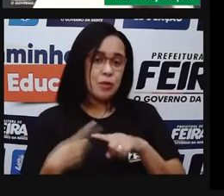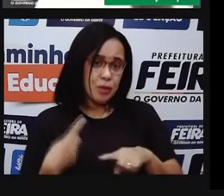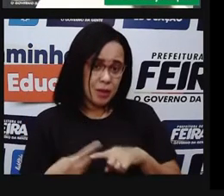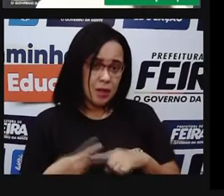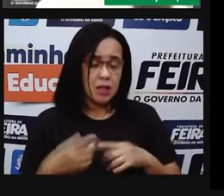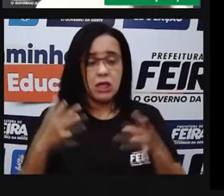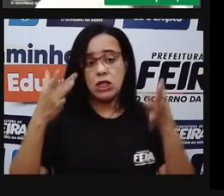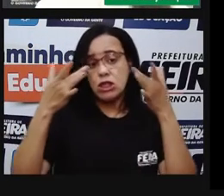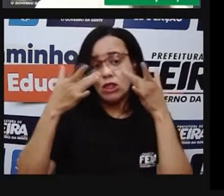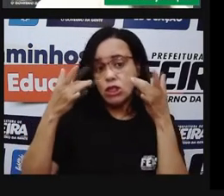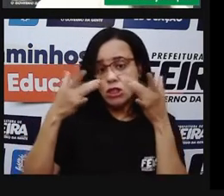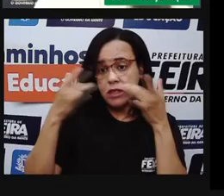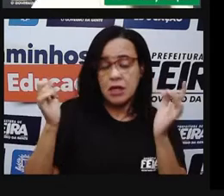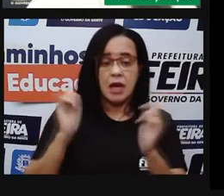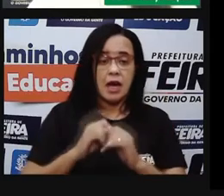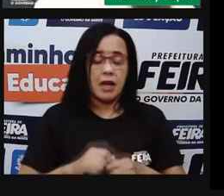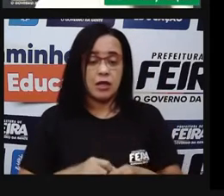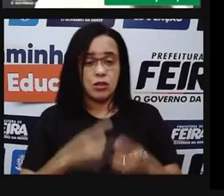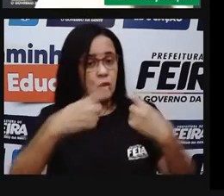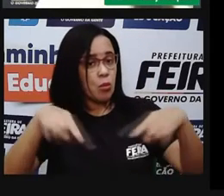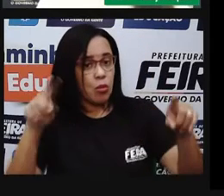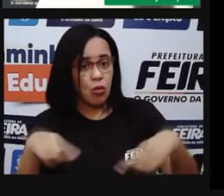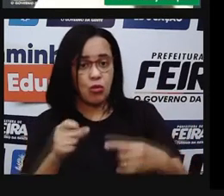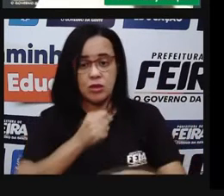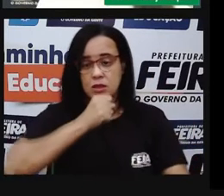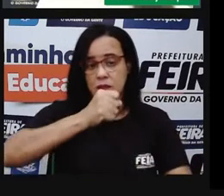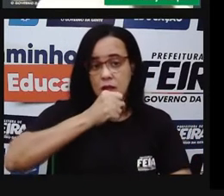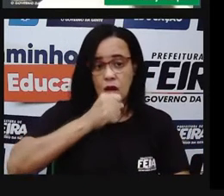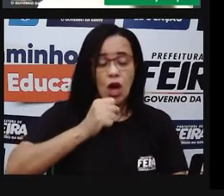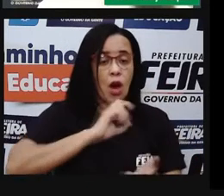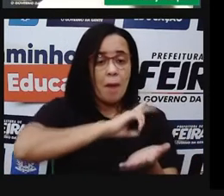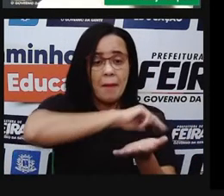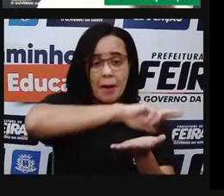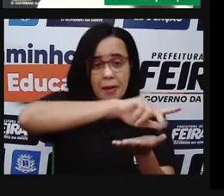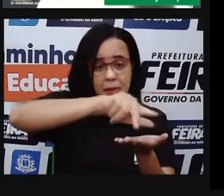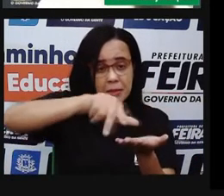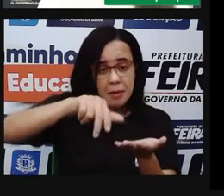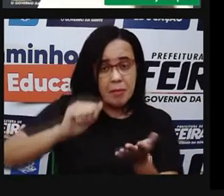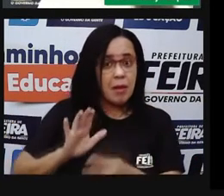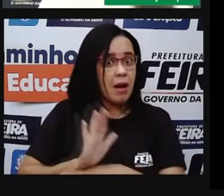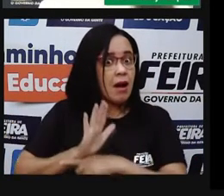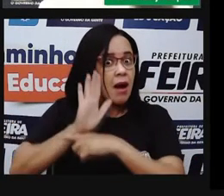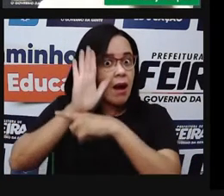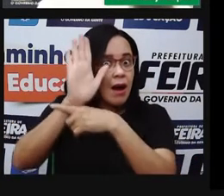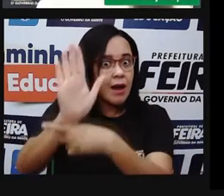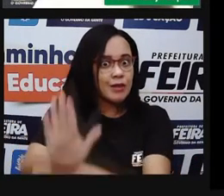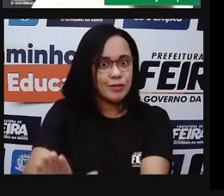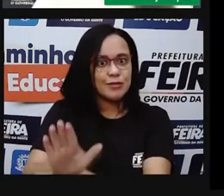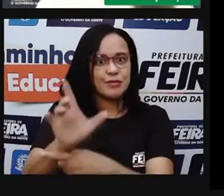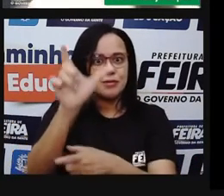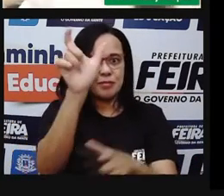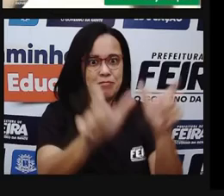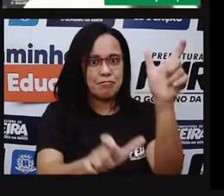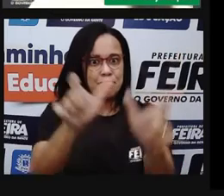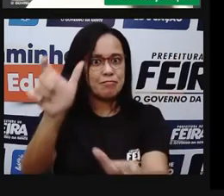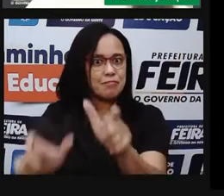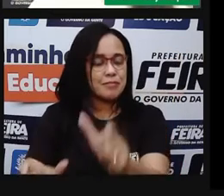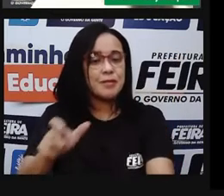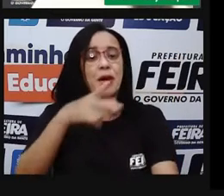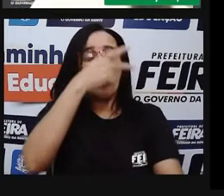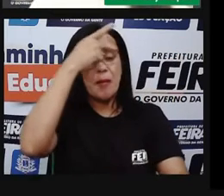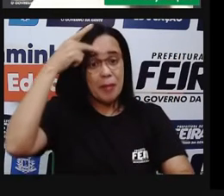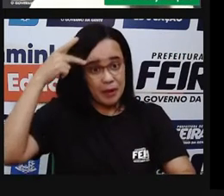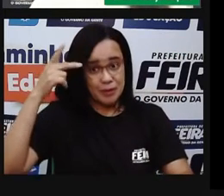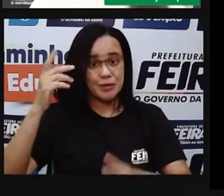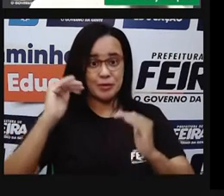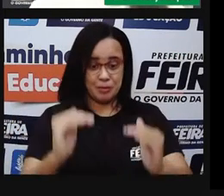ela modifica a vida das pessoas, como a arte tira as pessoas de uma condição desfavorável na vida, né, e eleva a outra